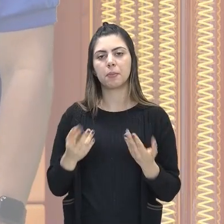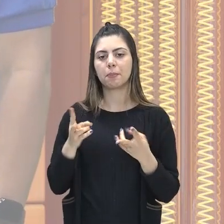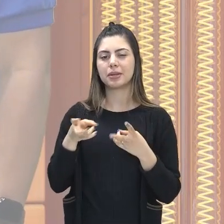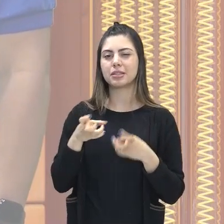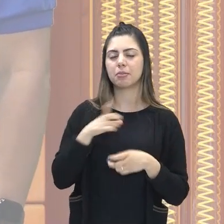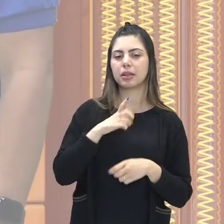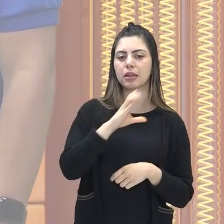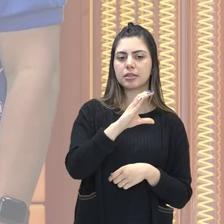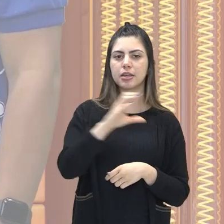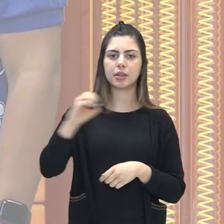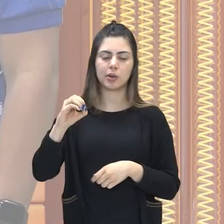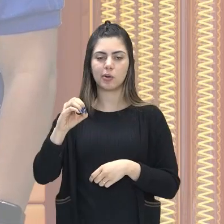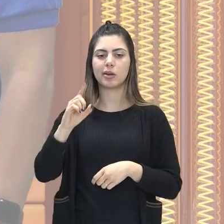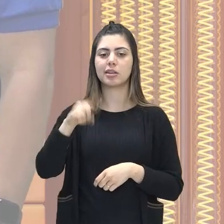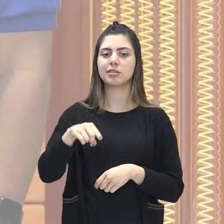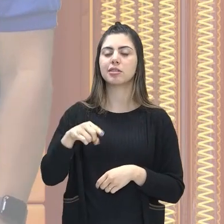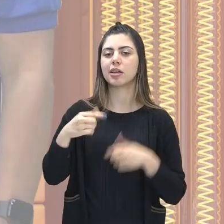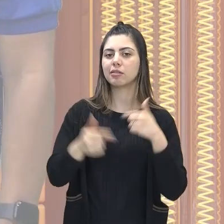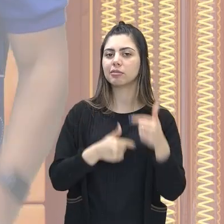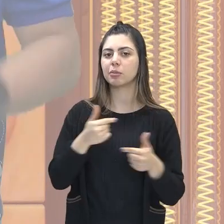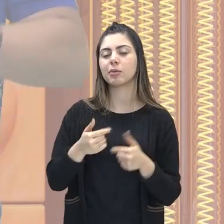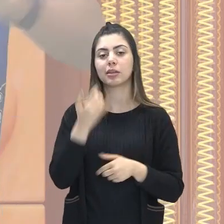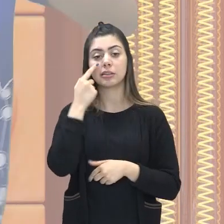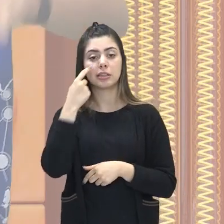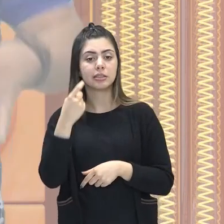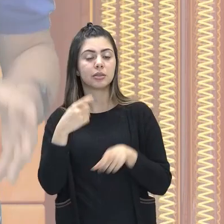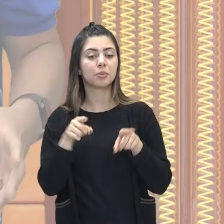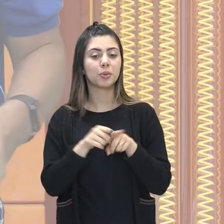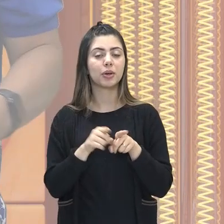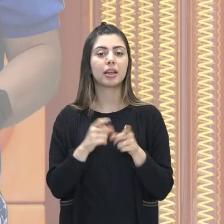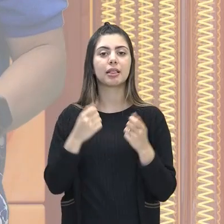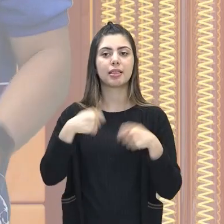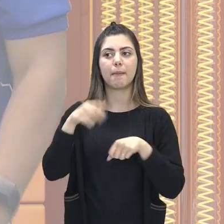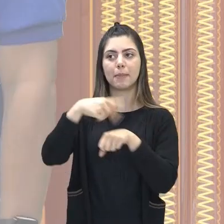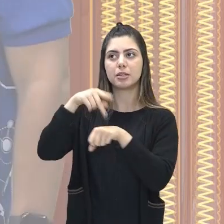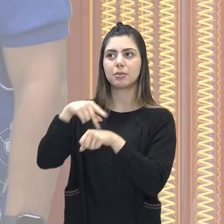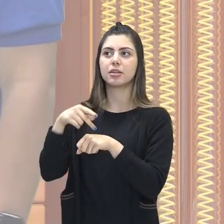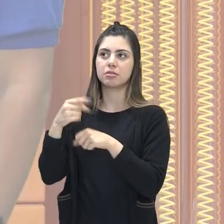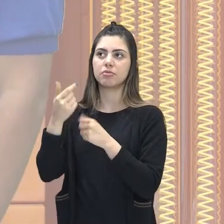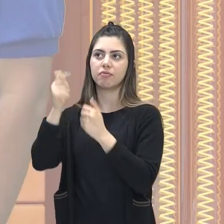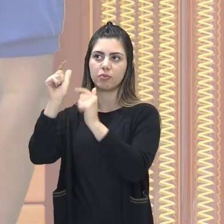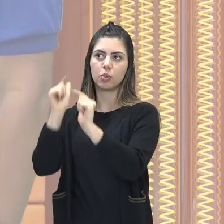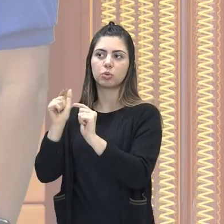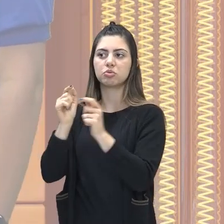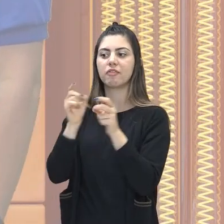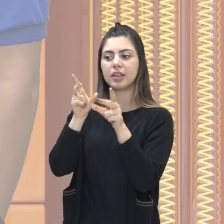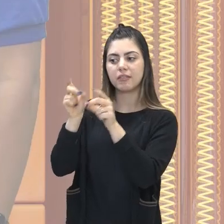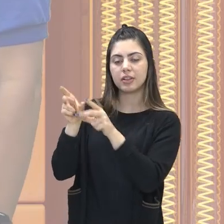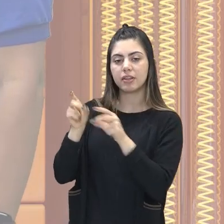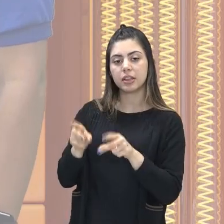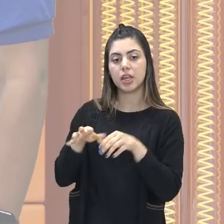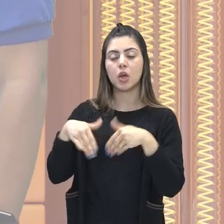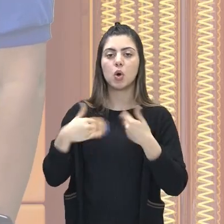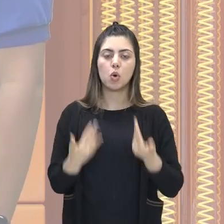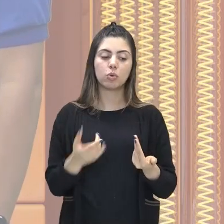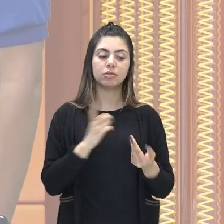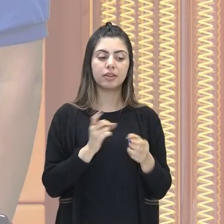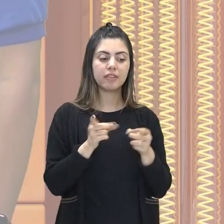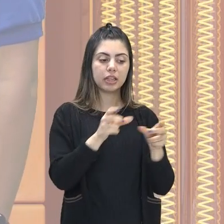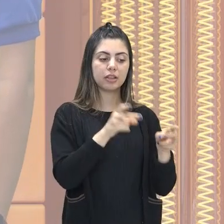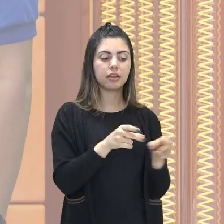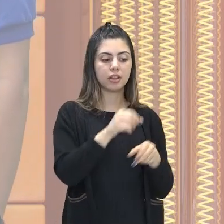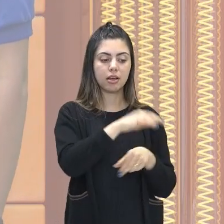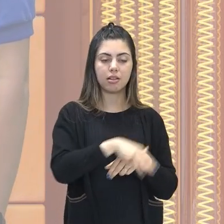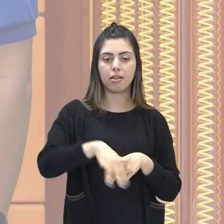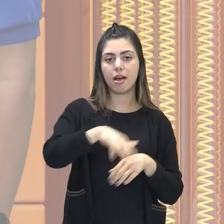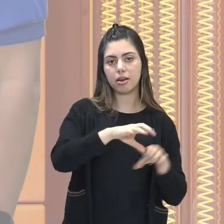muito interessante, né? Porque tem tanto para mandar para fora quanto para abastecer, né? Todas essas áreas que estão aparecendo aqui em verde é a área que já